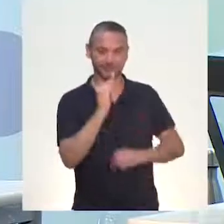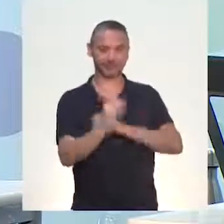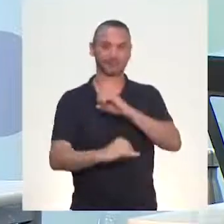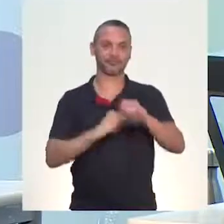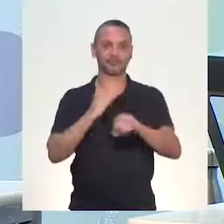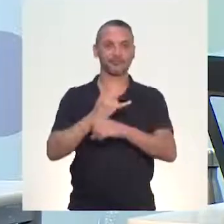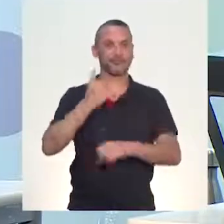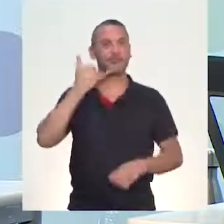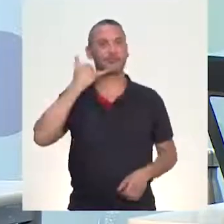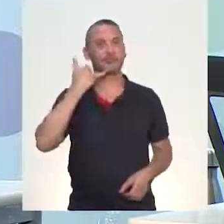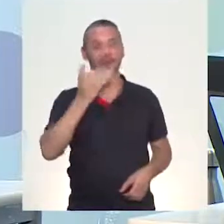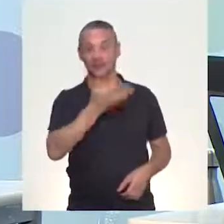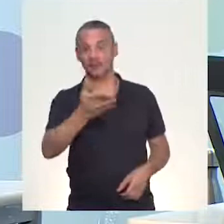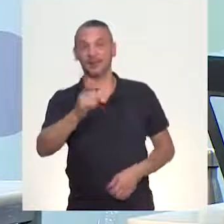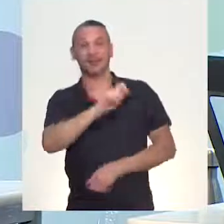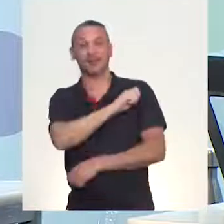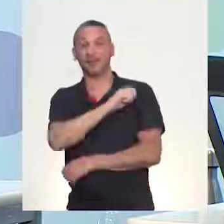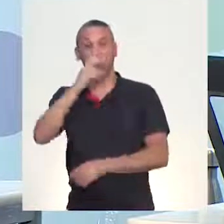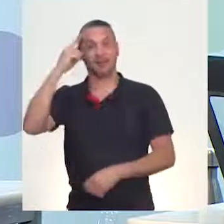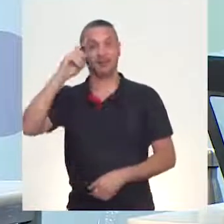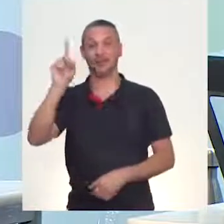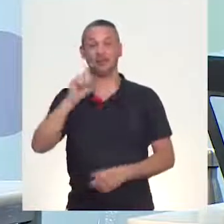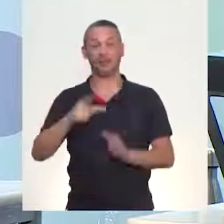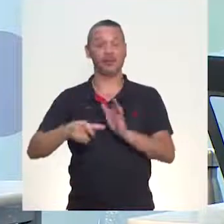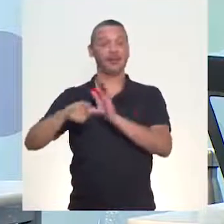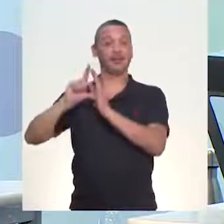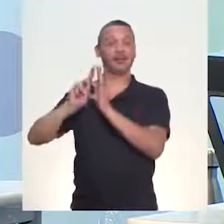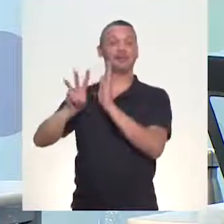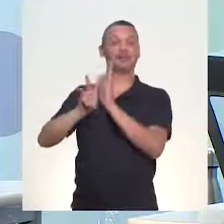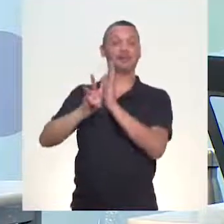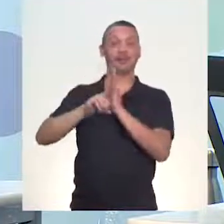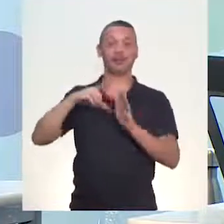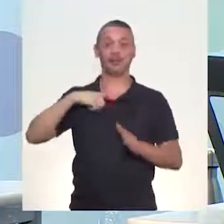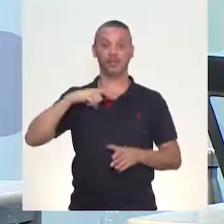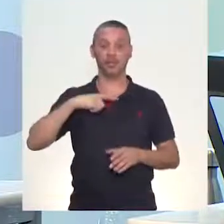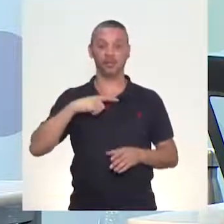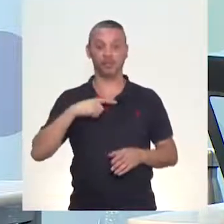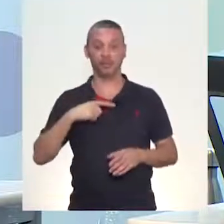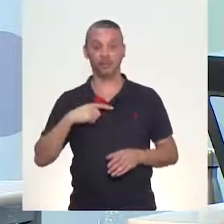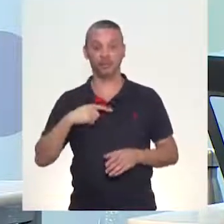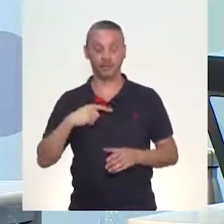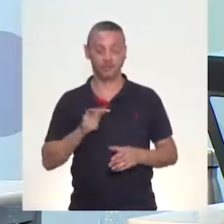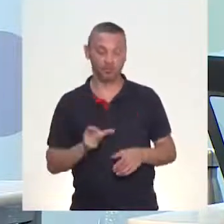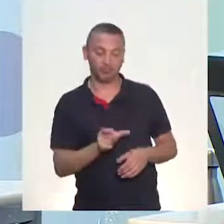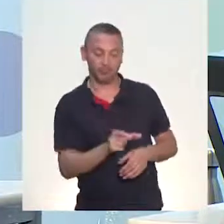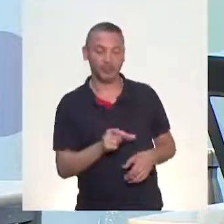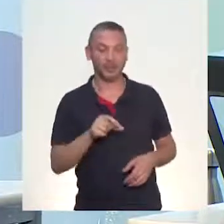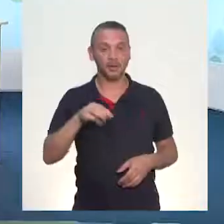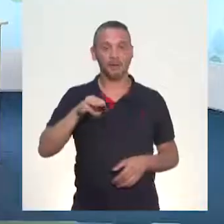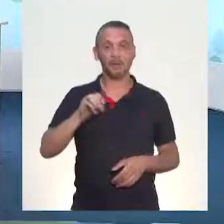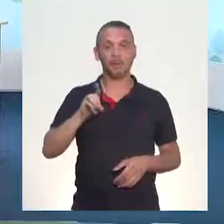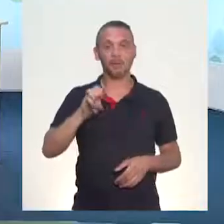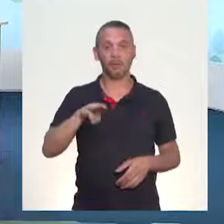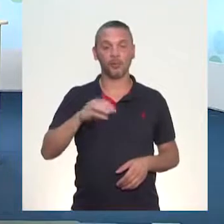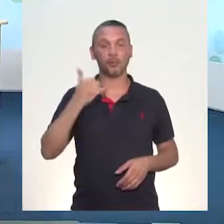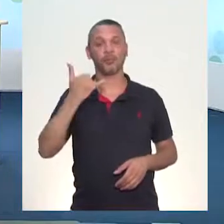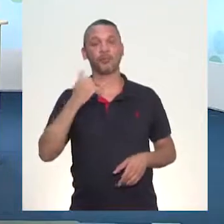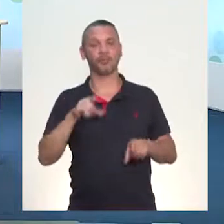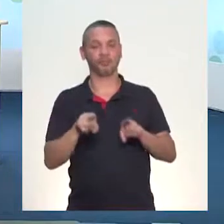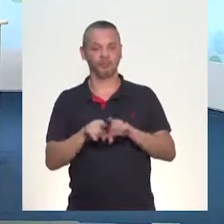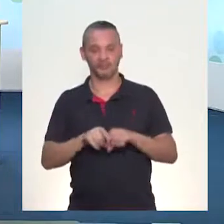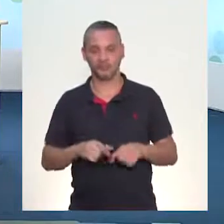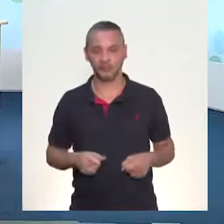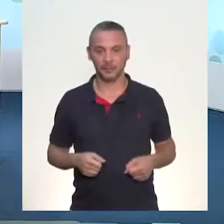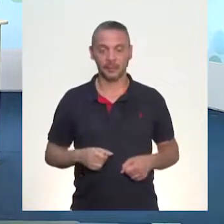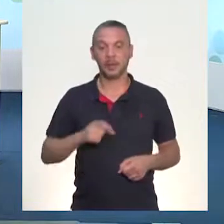nossos estudantes acho que não vão nem lembrar disso, mas antes do Wi-Fi a gente tinha o modem discado, né? Aí, uns anos atrás,